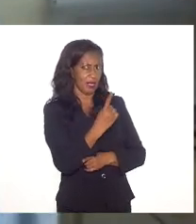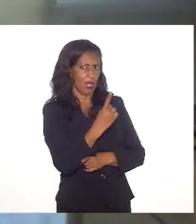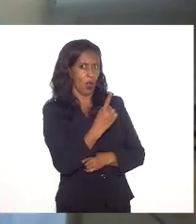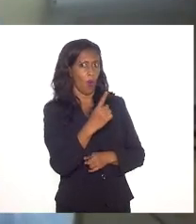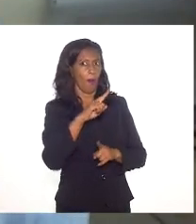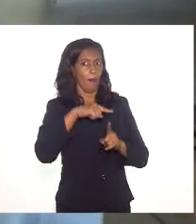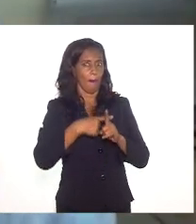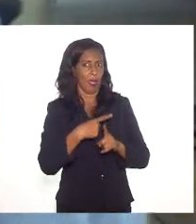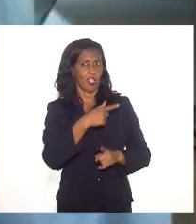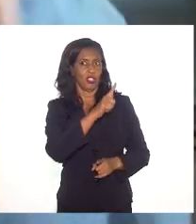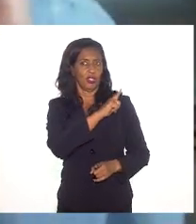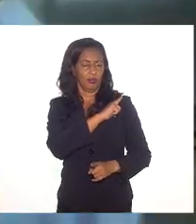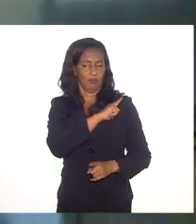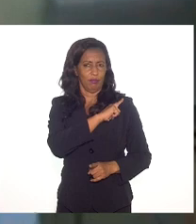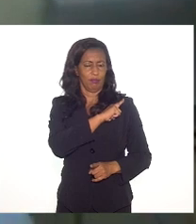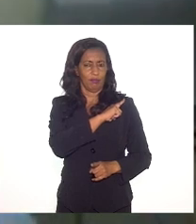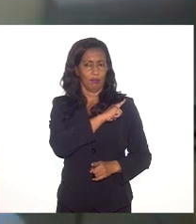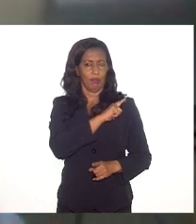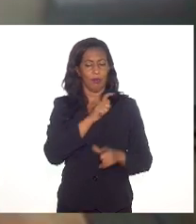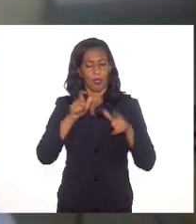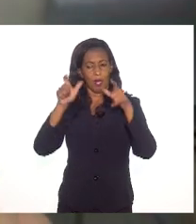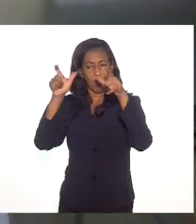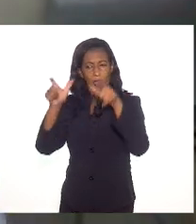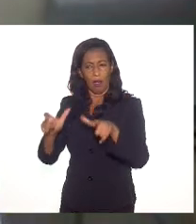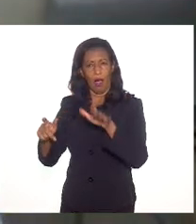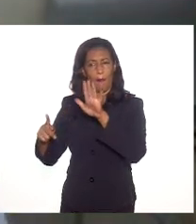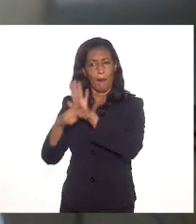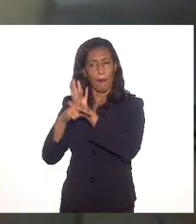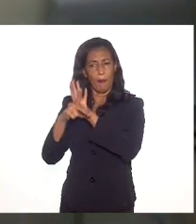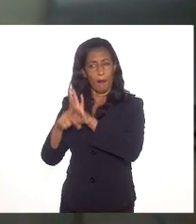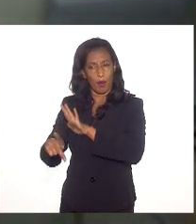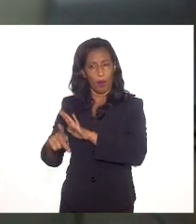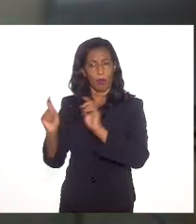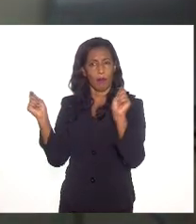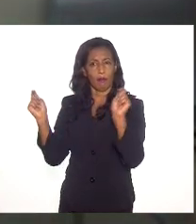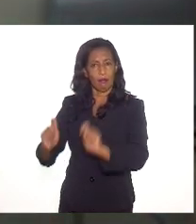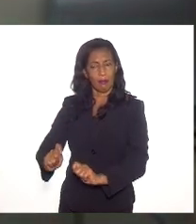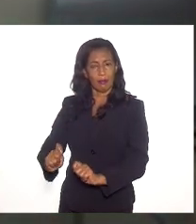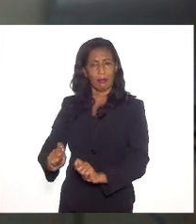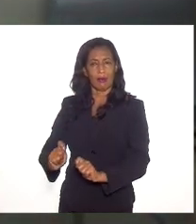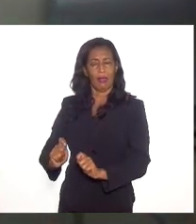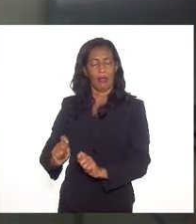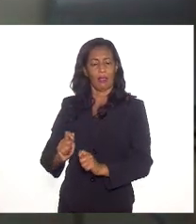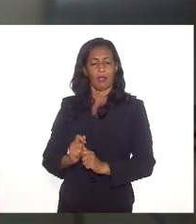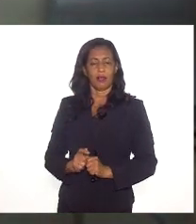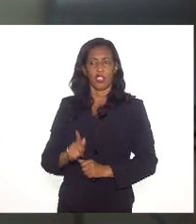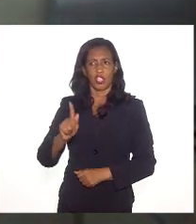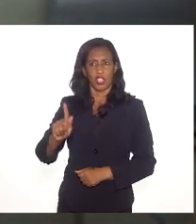próprio que tivesse capacidade gerencial e de